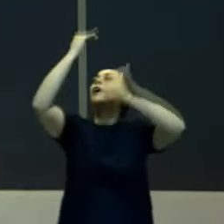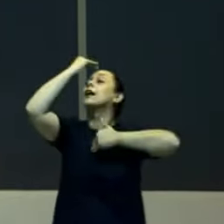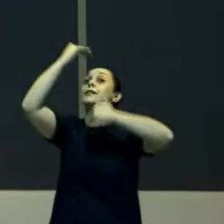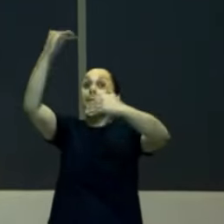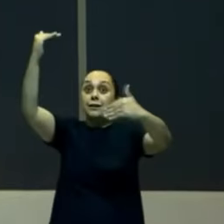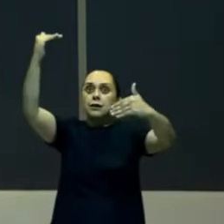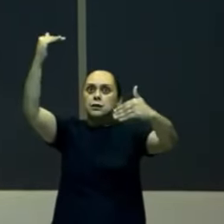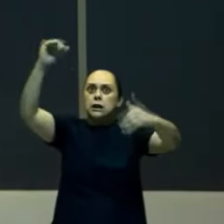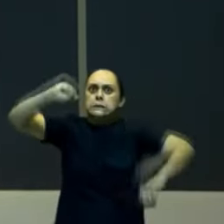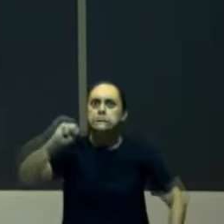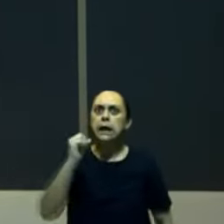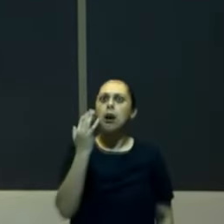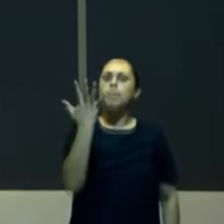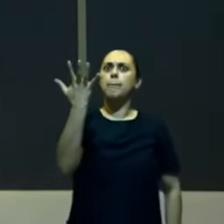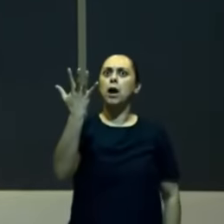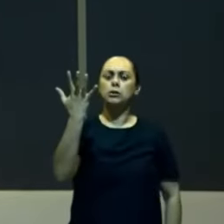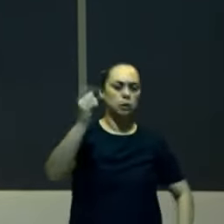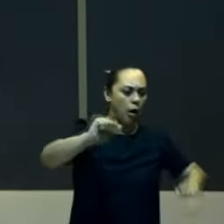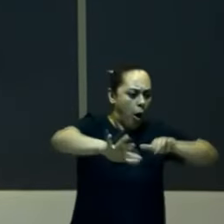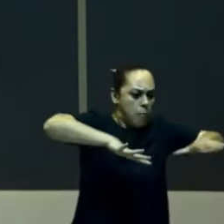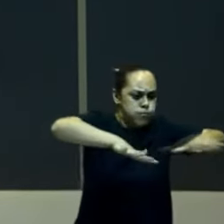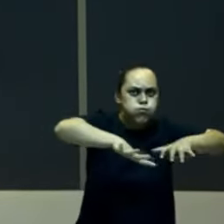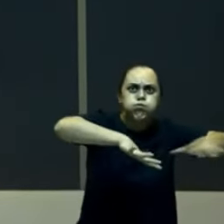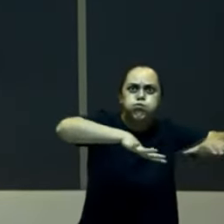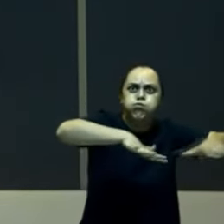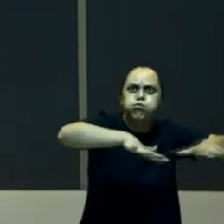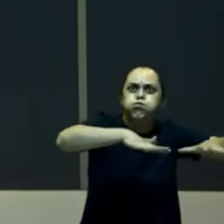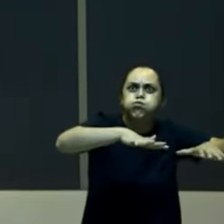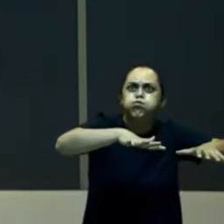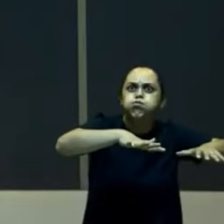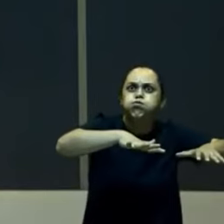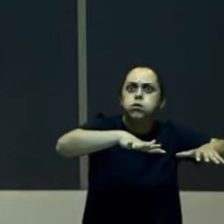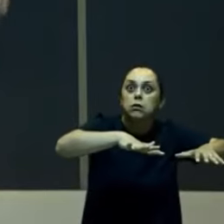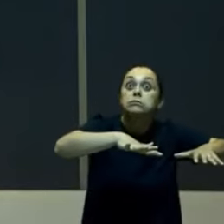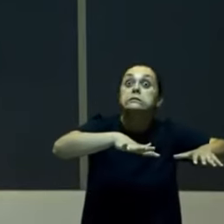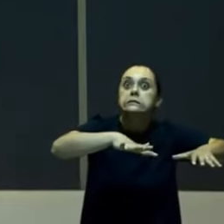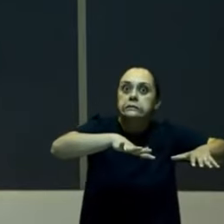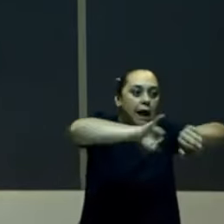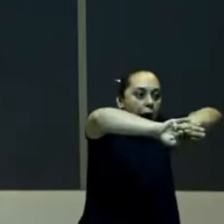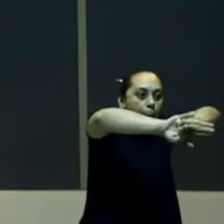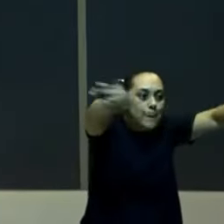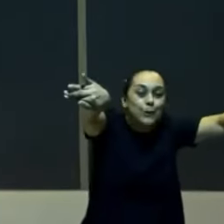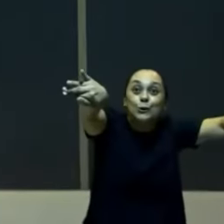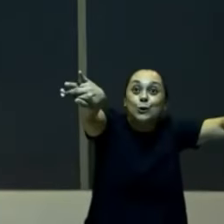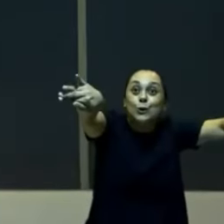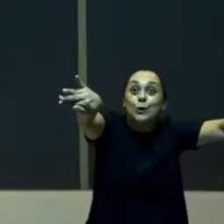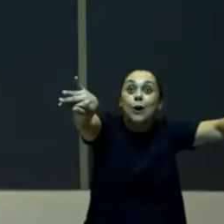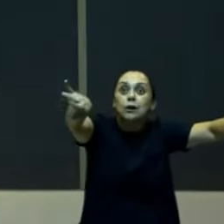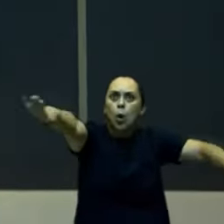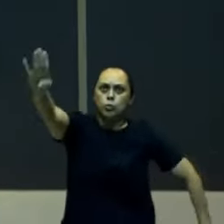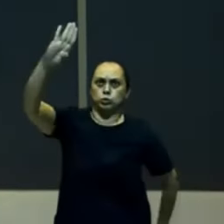vida. E quando Paulo vê isso, Paulo diz: não faça essas coisas não. Todos nós estamos aqui, ninguém